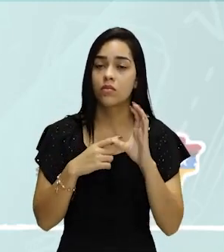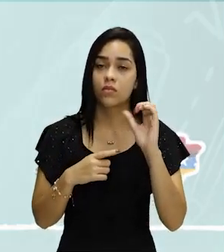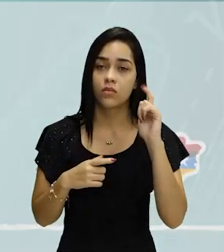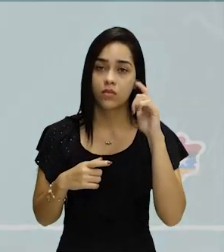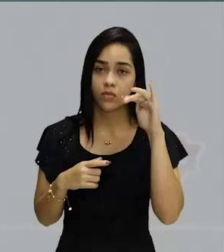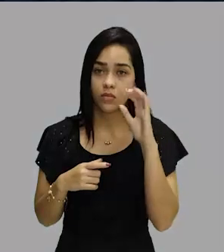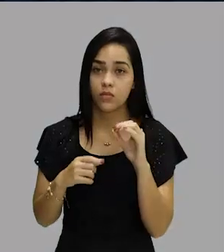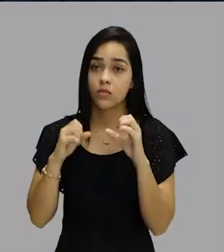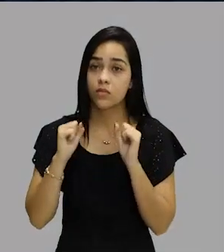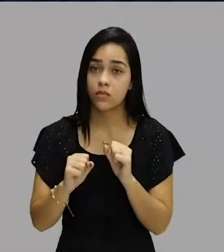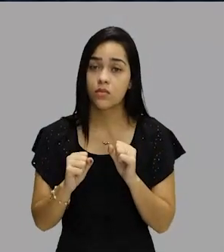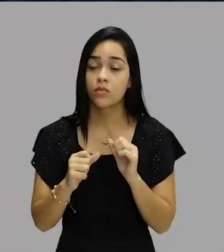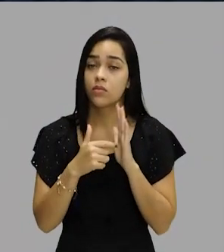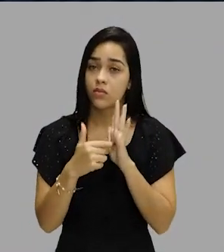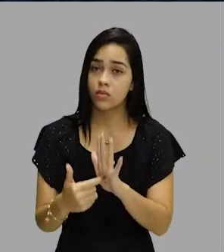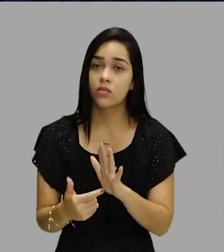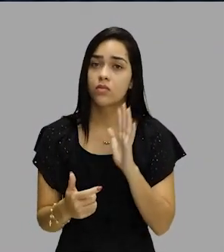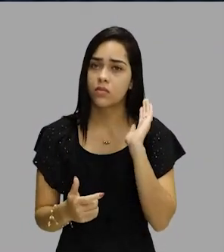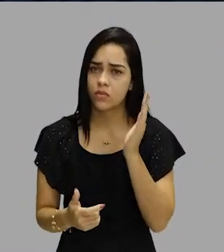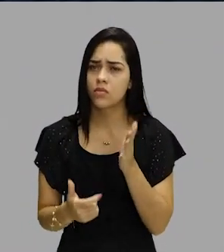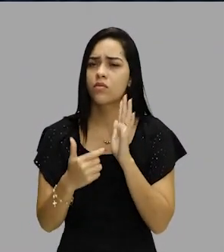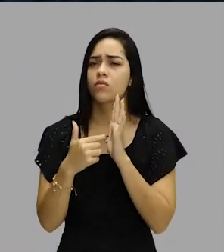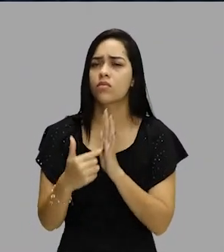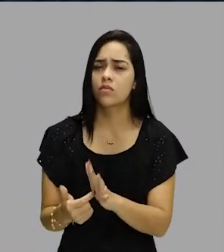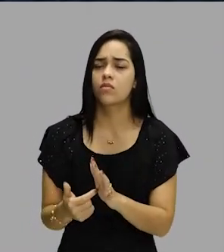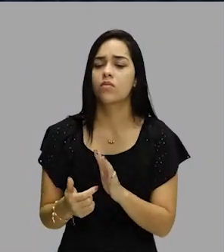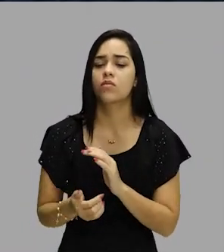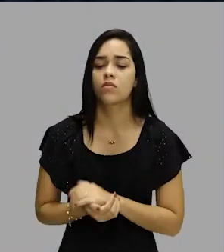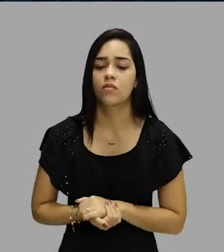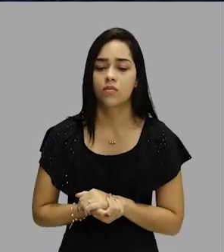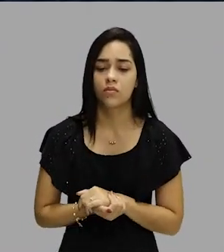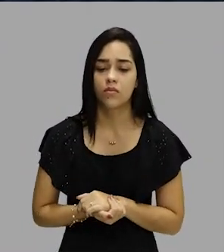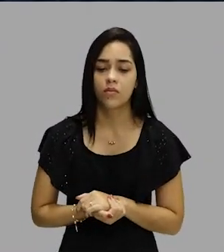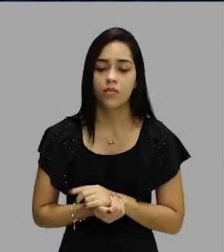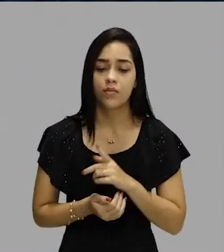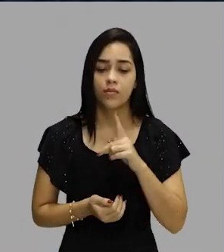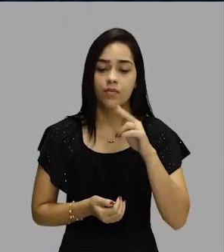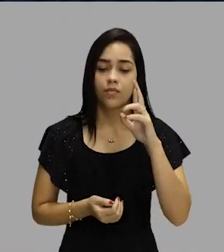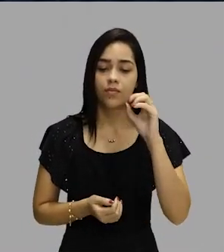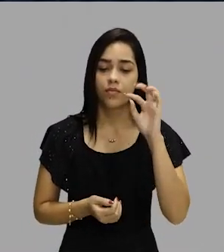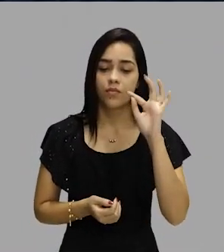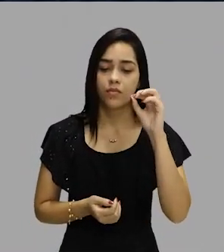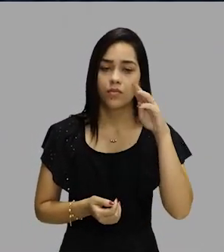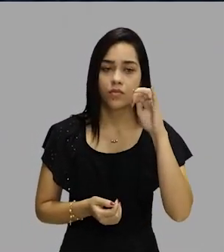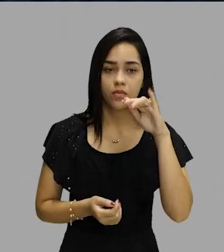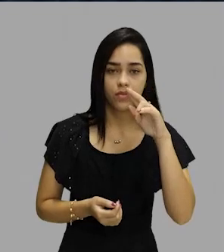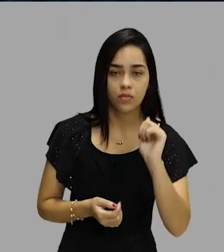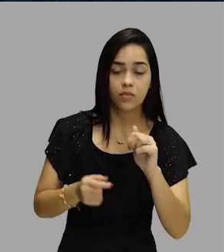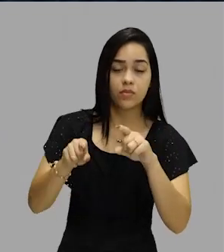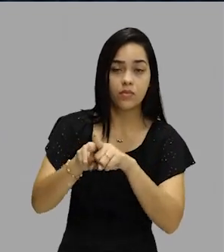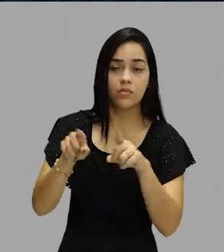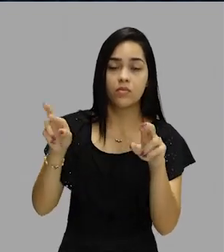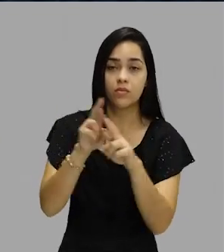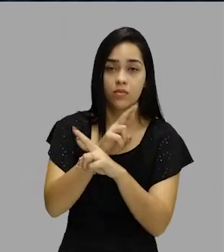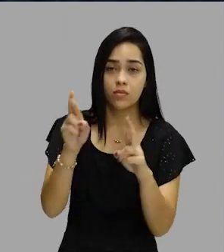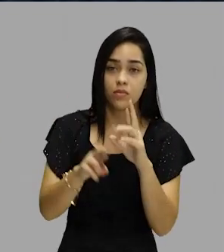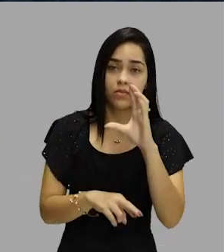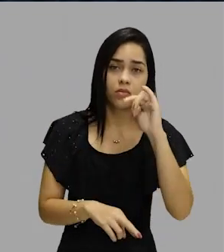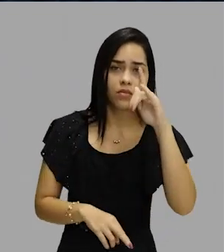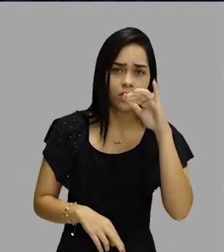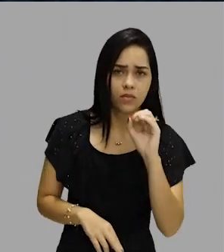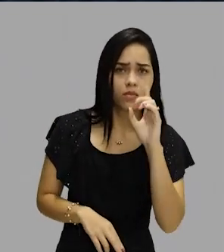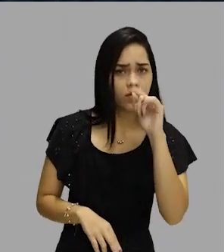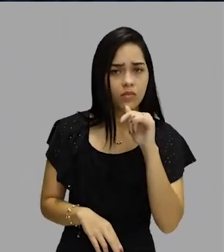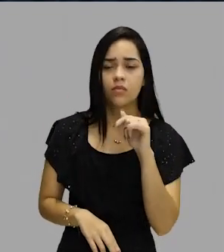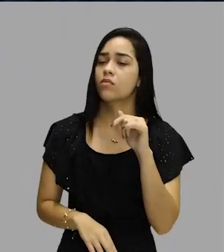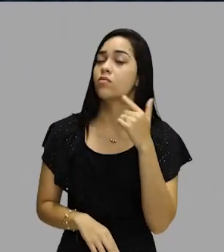para funcionar. Que nem eu mostrei para vocês aqui, ó. A tromboplastina está associada com cálcio. Não for o